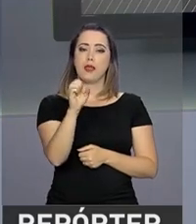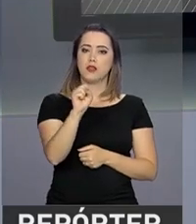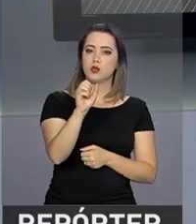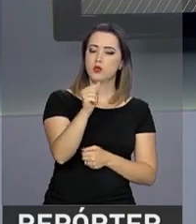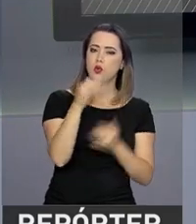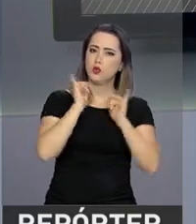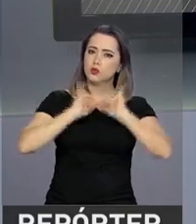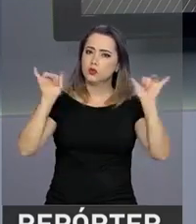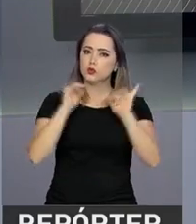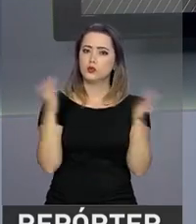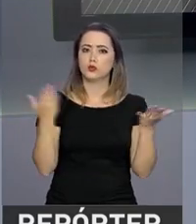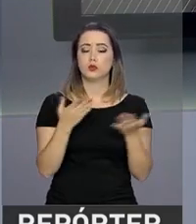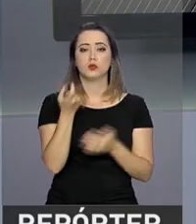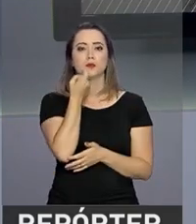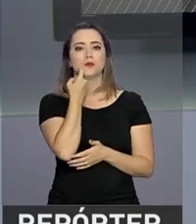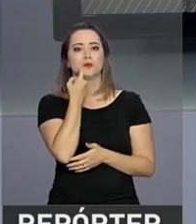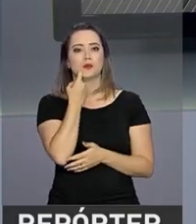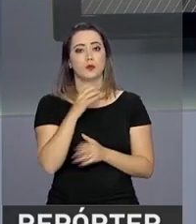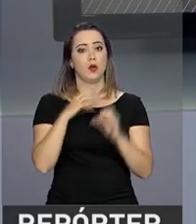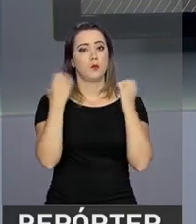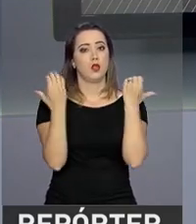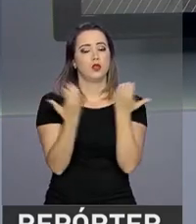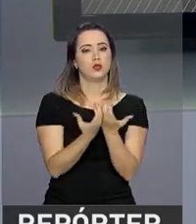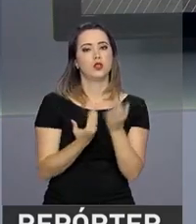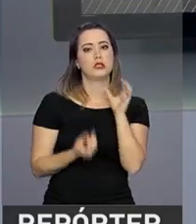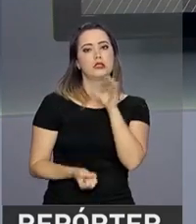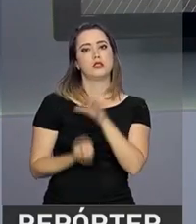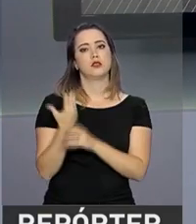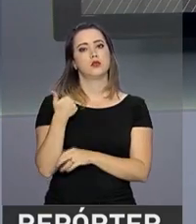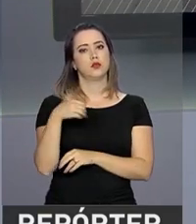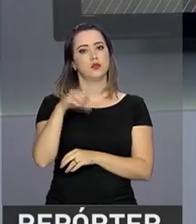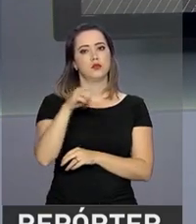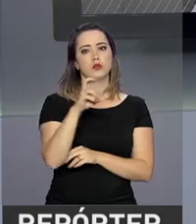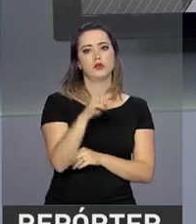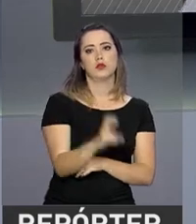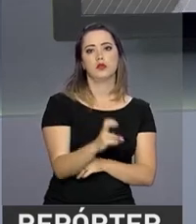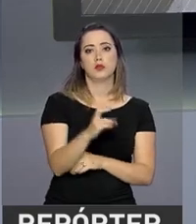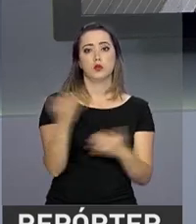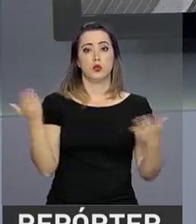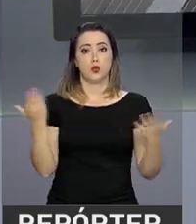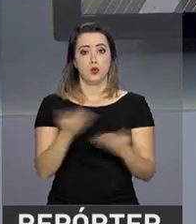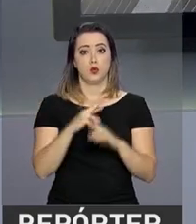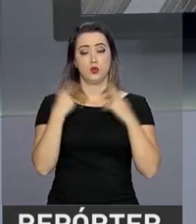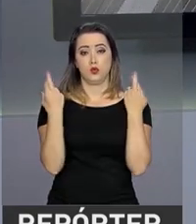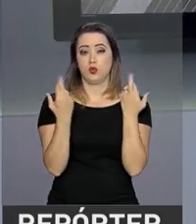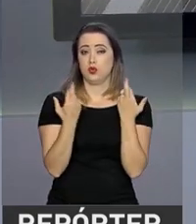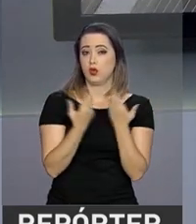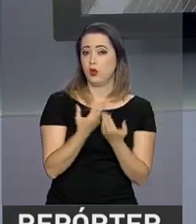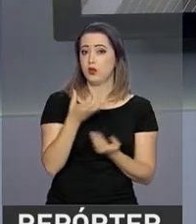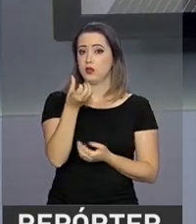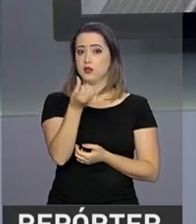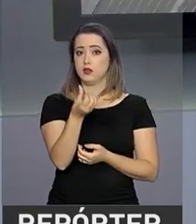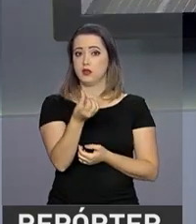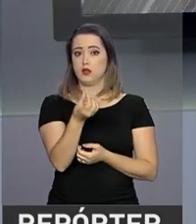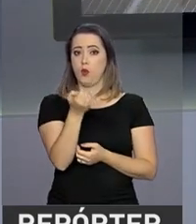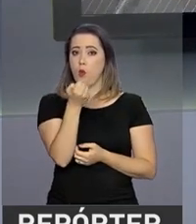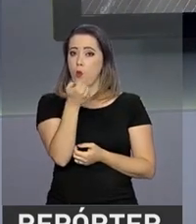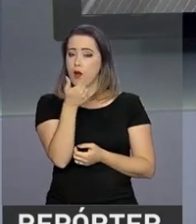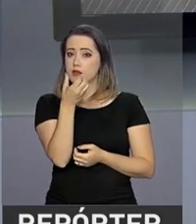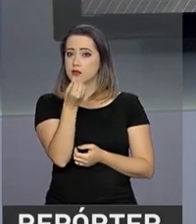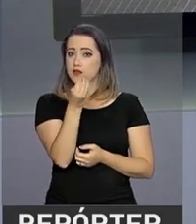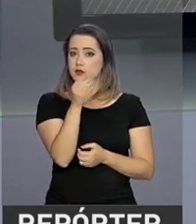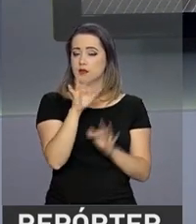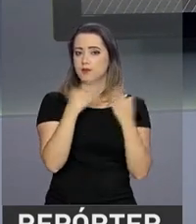Diário Oficial da União desta sexta-feira. A comunidade foi fundada em 1905 e atualmente reúne quase